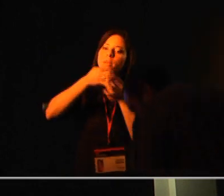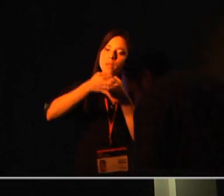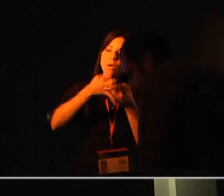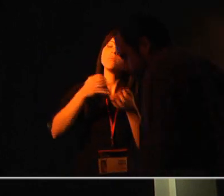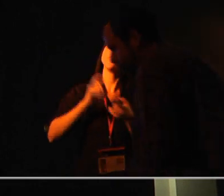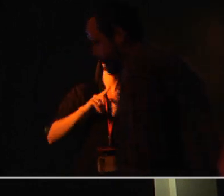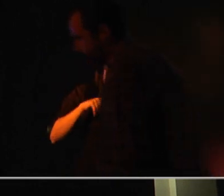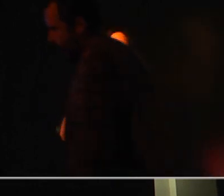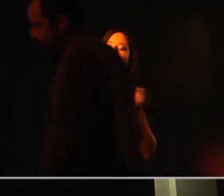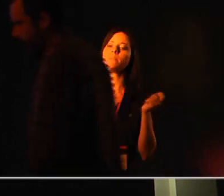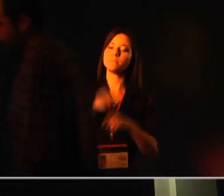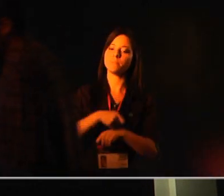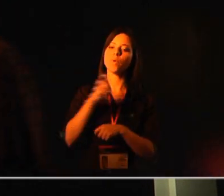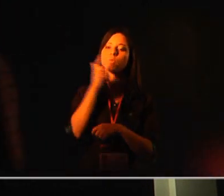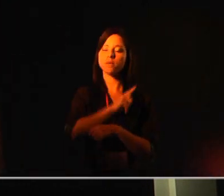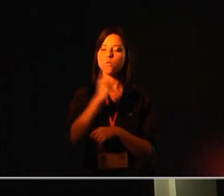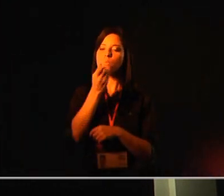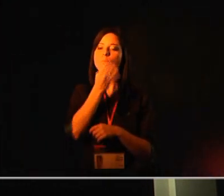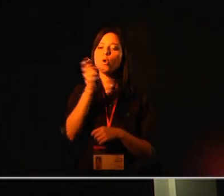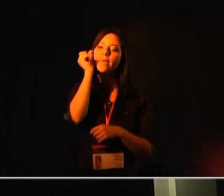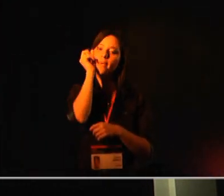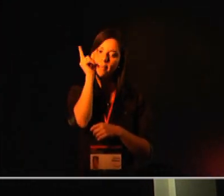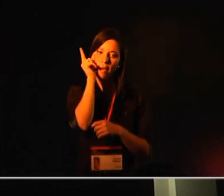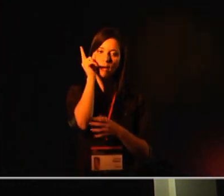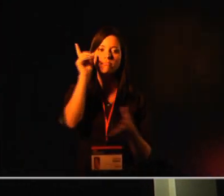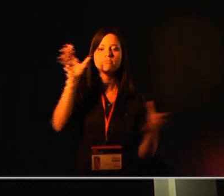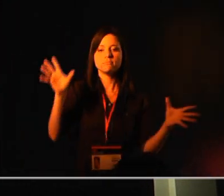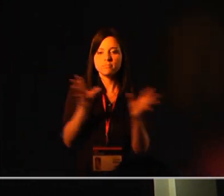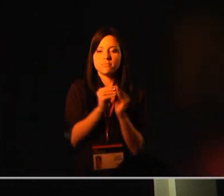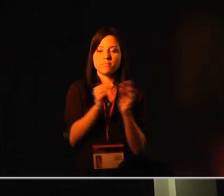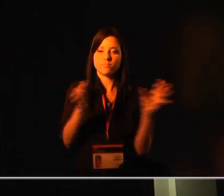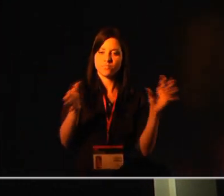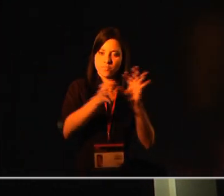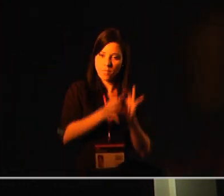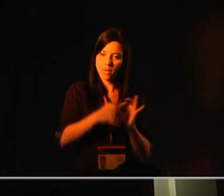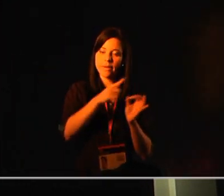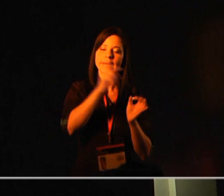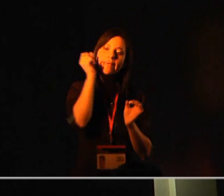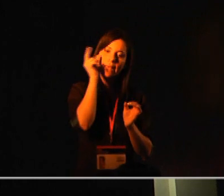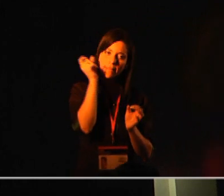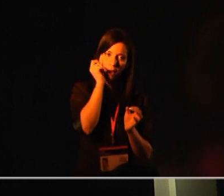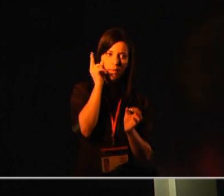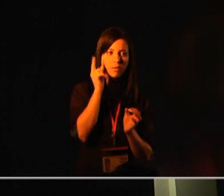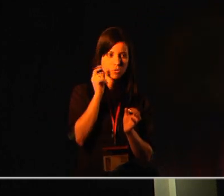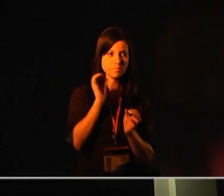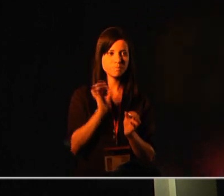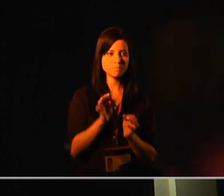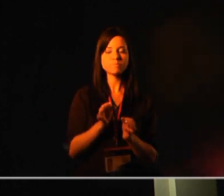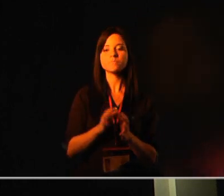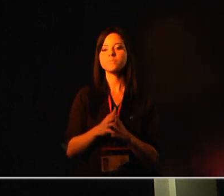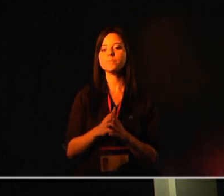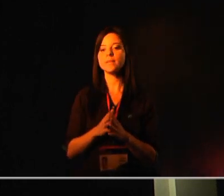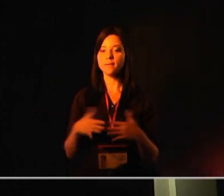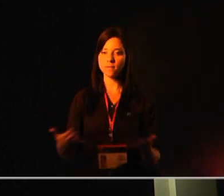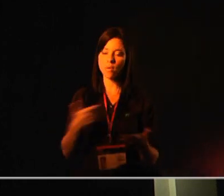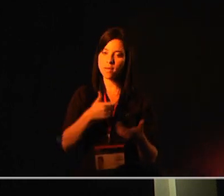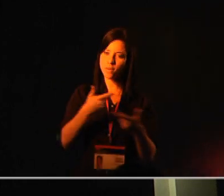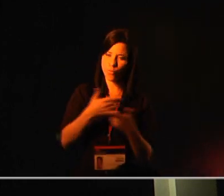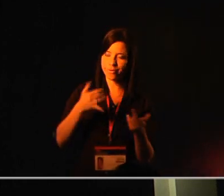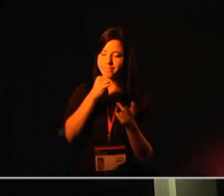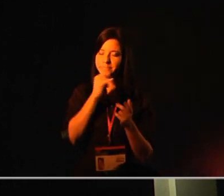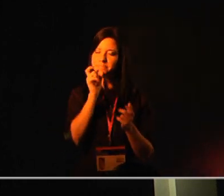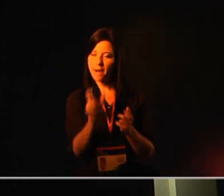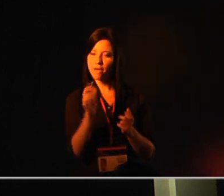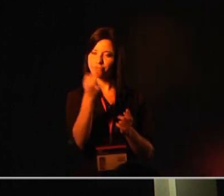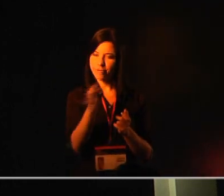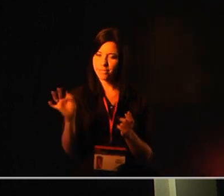chegar numa boa ideia, no final das contas, somando aquelas ideias ruins, né? E aí, essa coisa do francês,